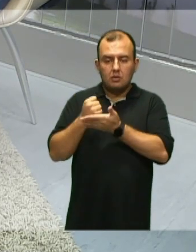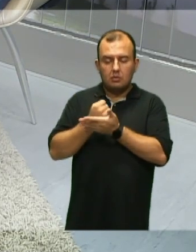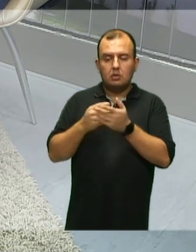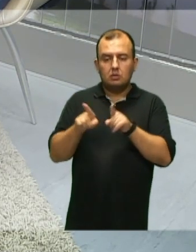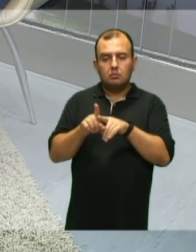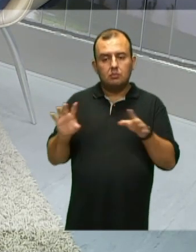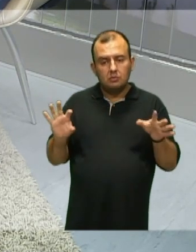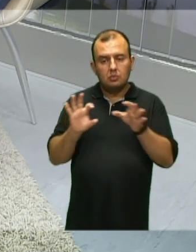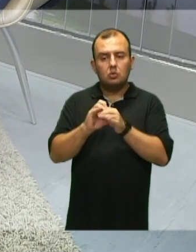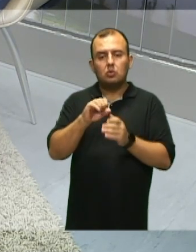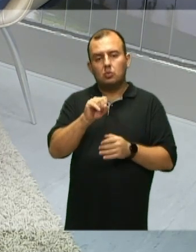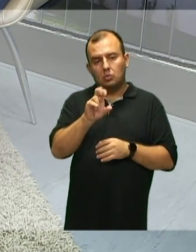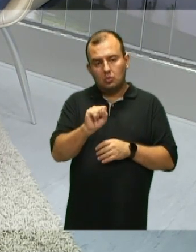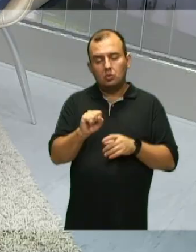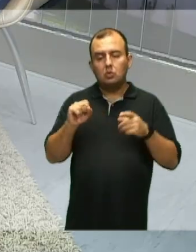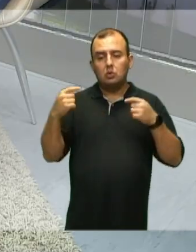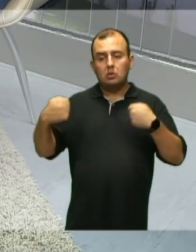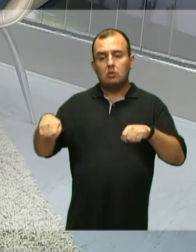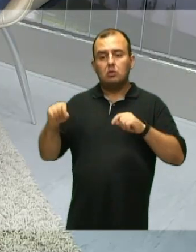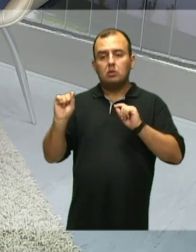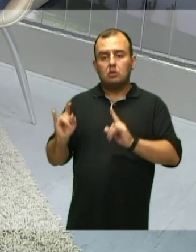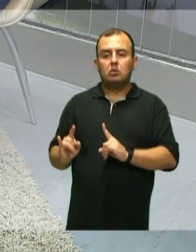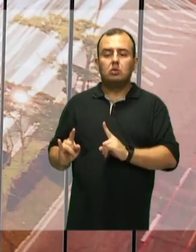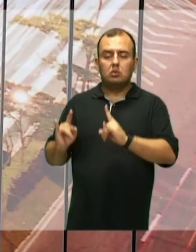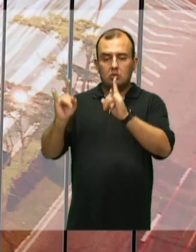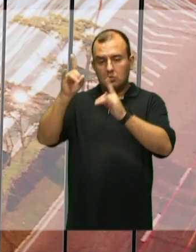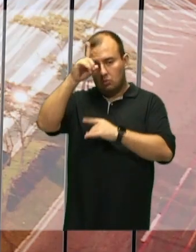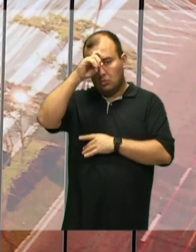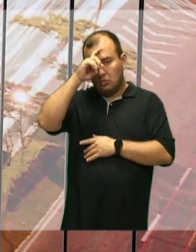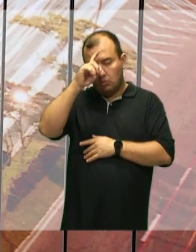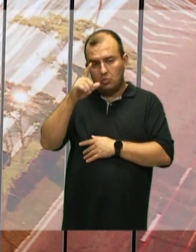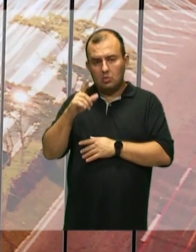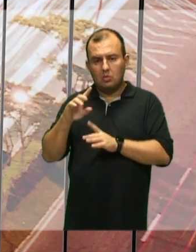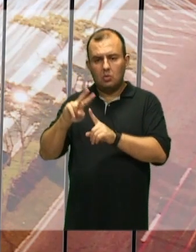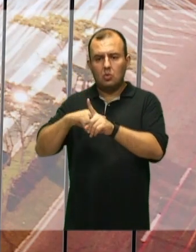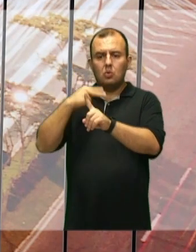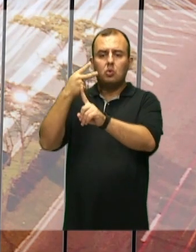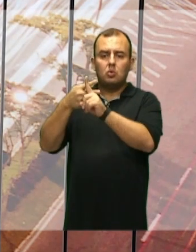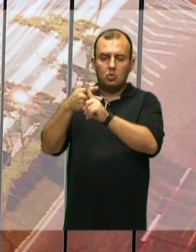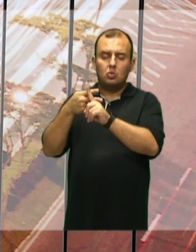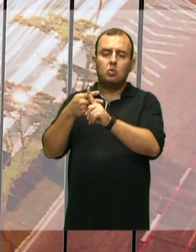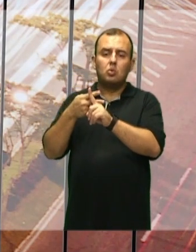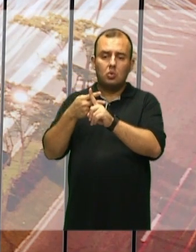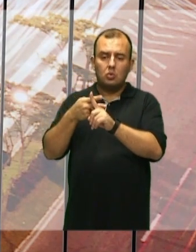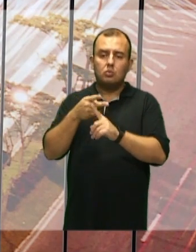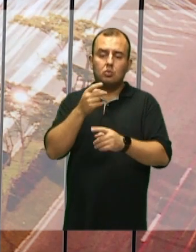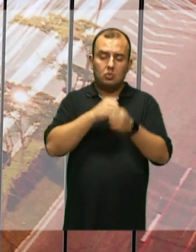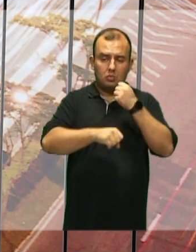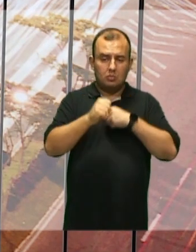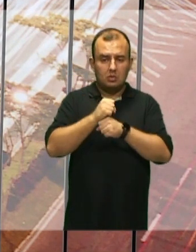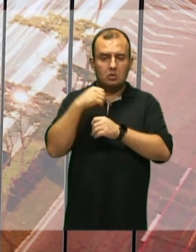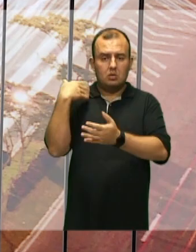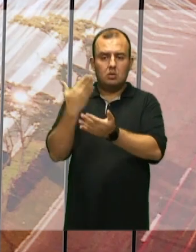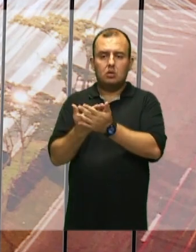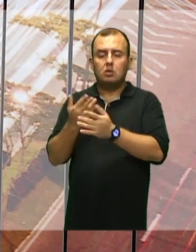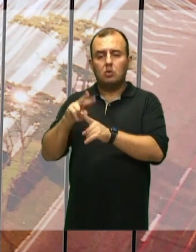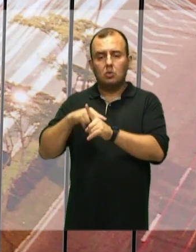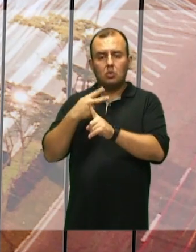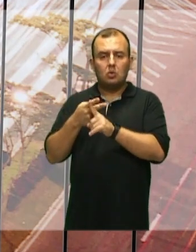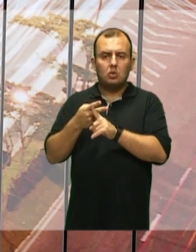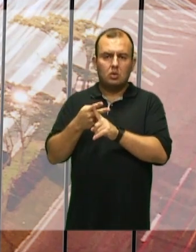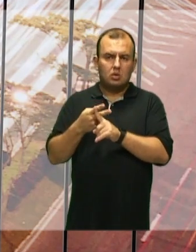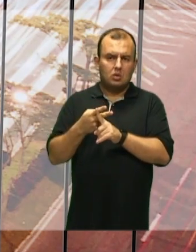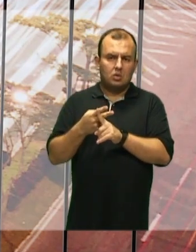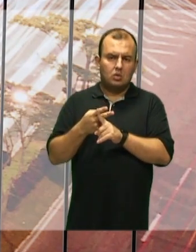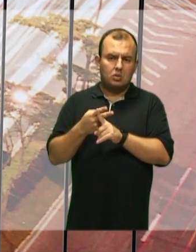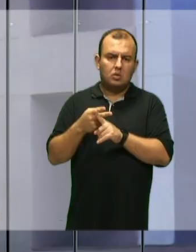SUS para poder dar conta da demanda a gente acabou praticamente de dobrar o número de leitos no ano passado e não talvez não chegou